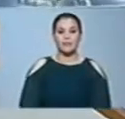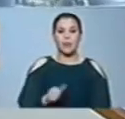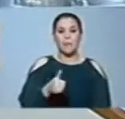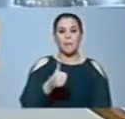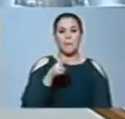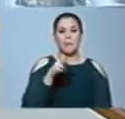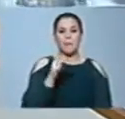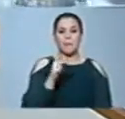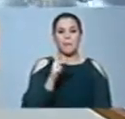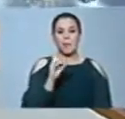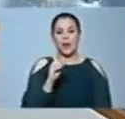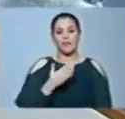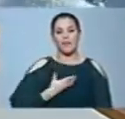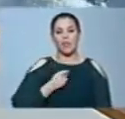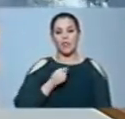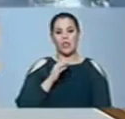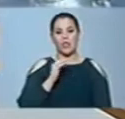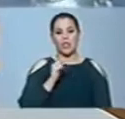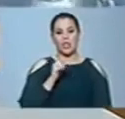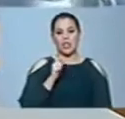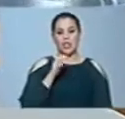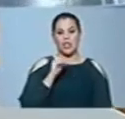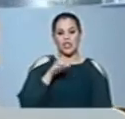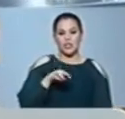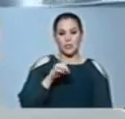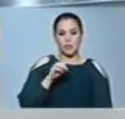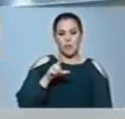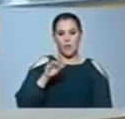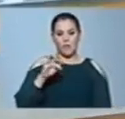e lá estávamos precisar a que mais um fiozinho legal